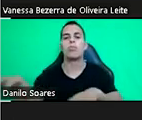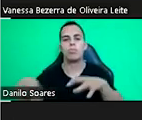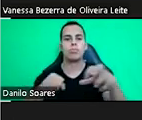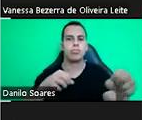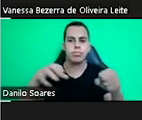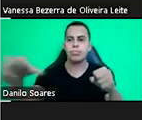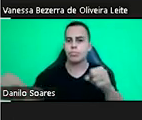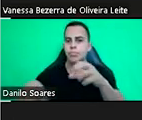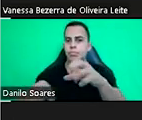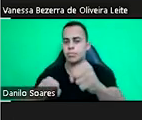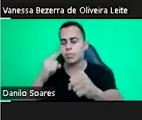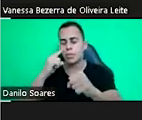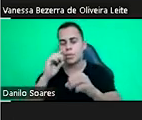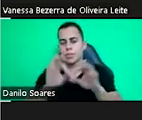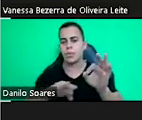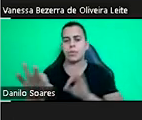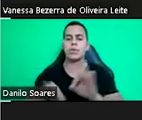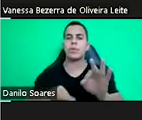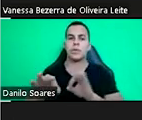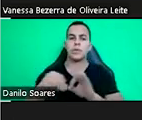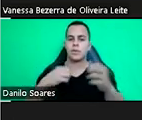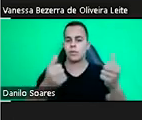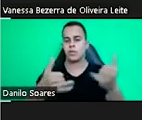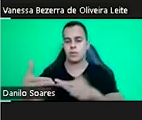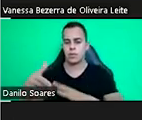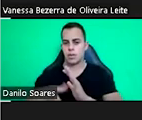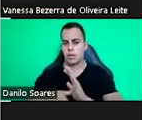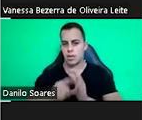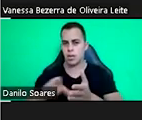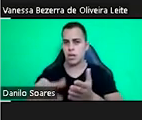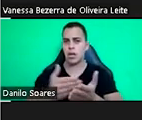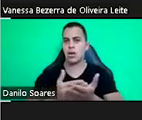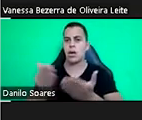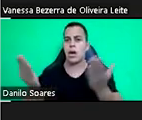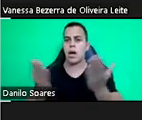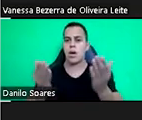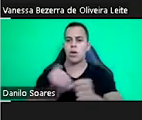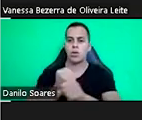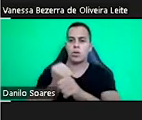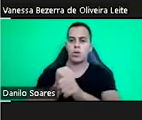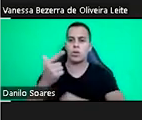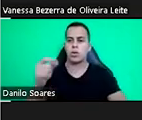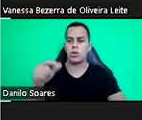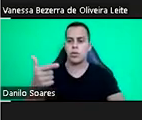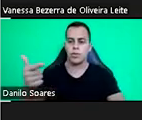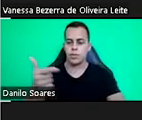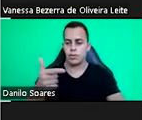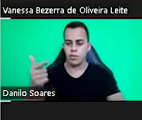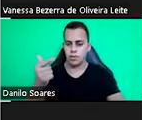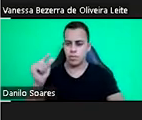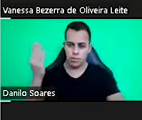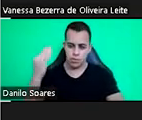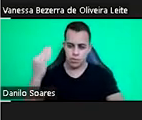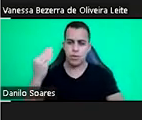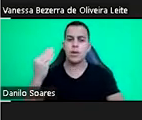esses projetos que eu mencionei anteriormente, eles iniciaram agora, em 2022. Então, em 9 meses de